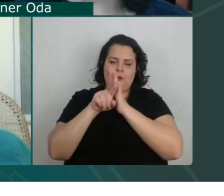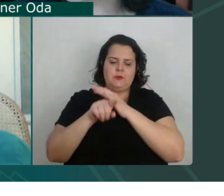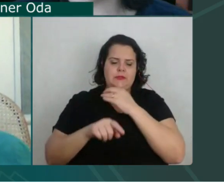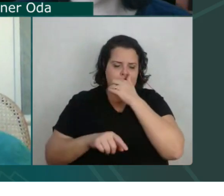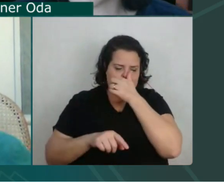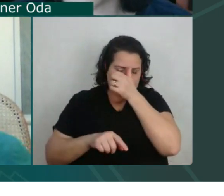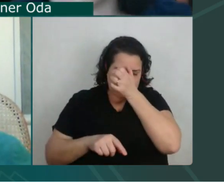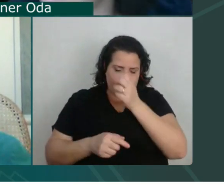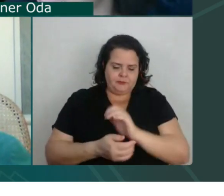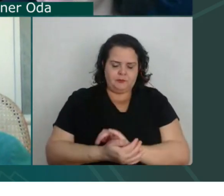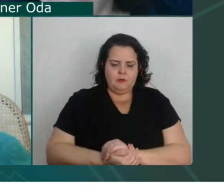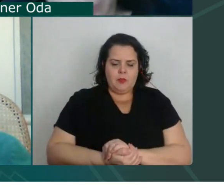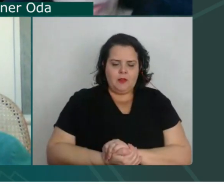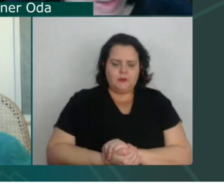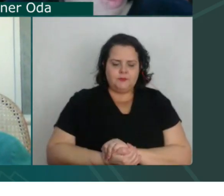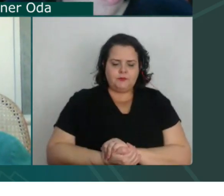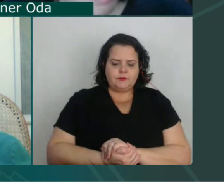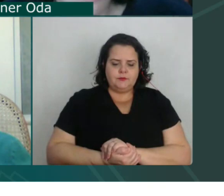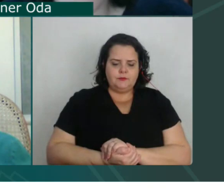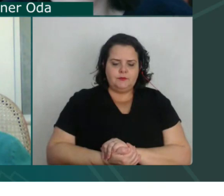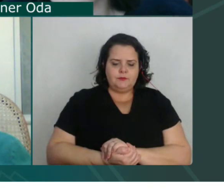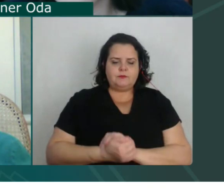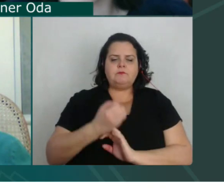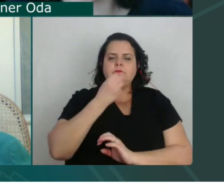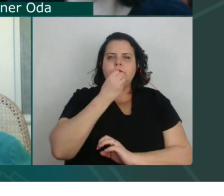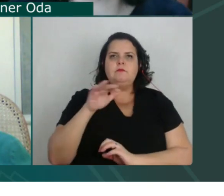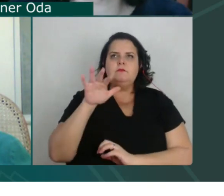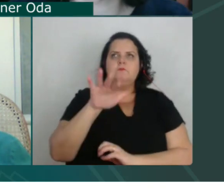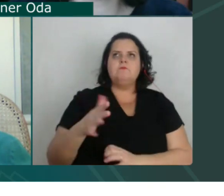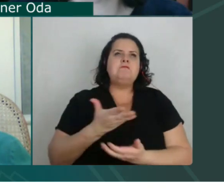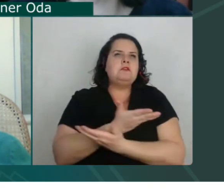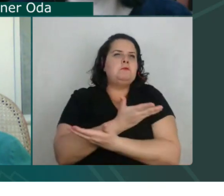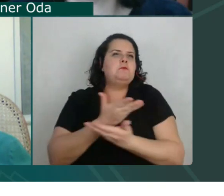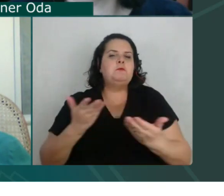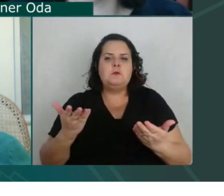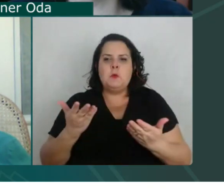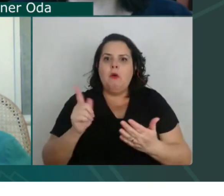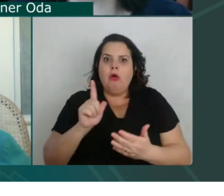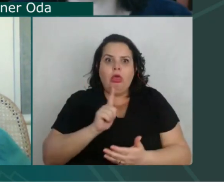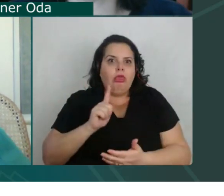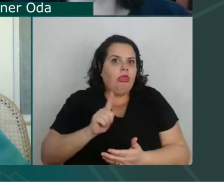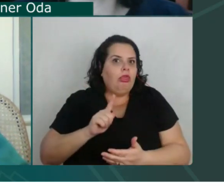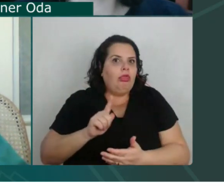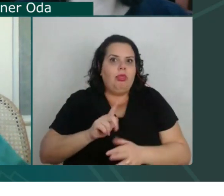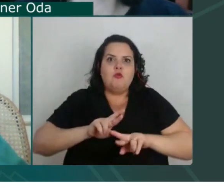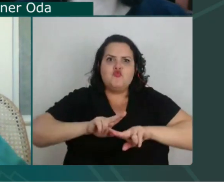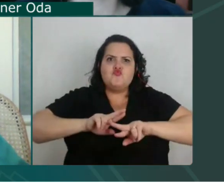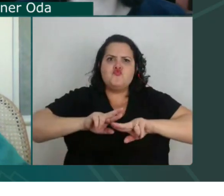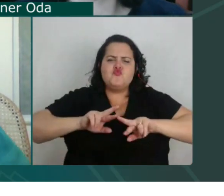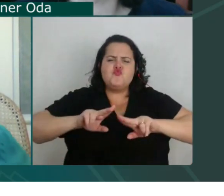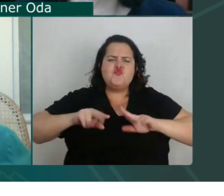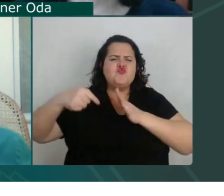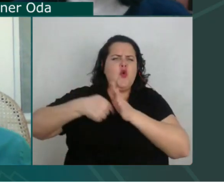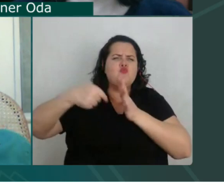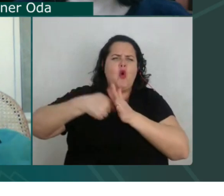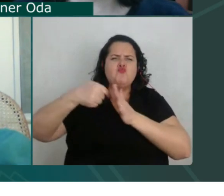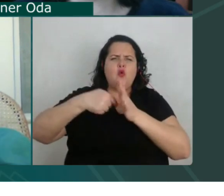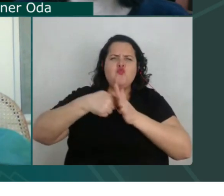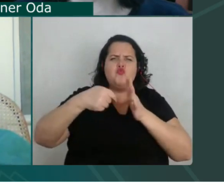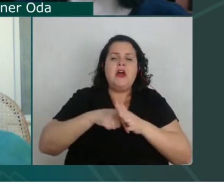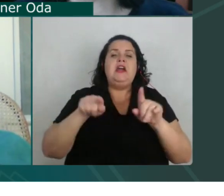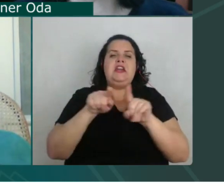Boa tarde a todos. Em primeiro lugar, eu queria colocar que a gente teve uma grande quantidade de comentários positivos